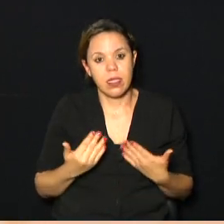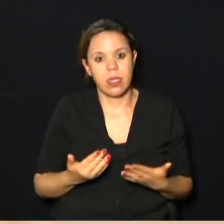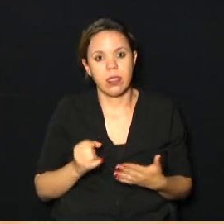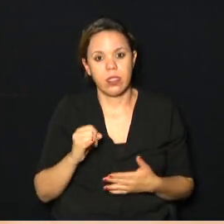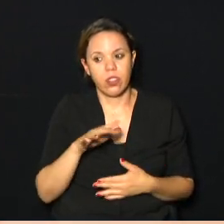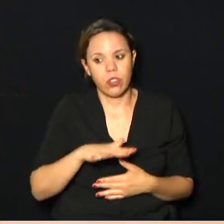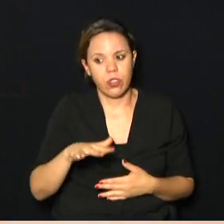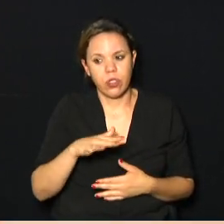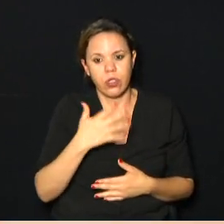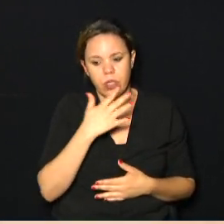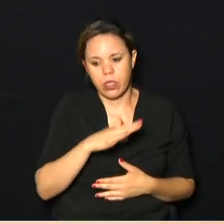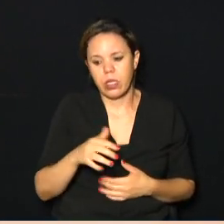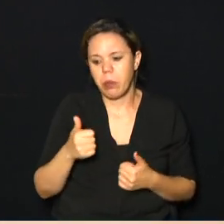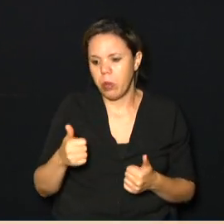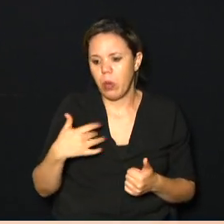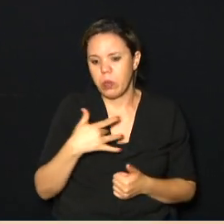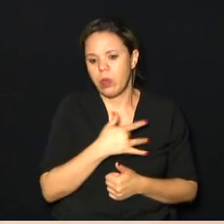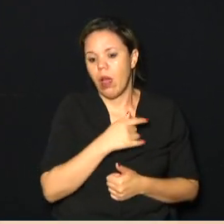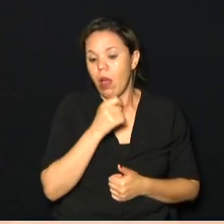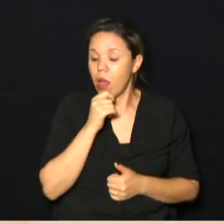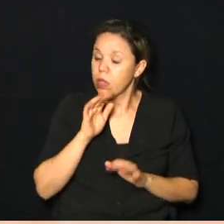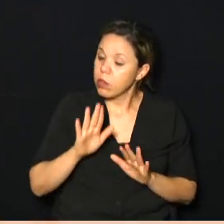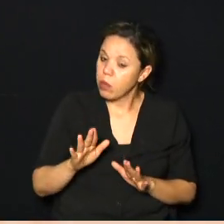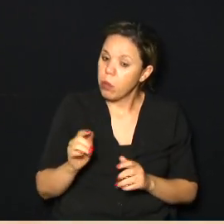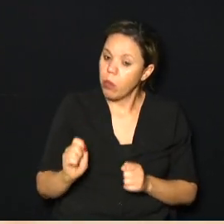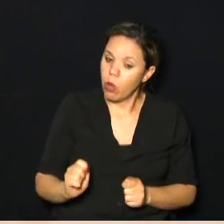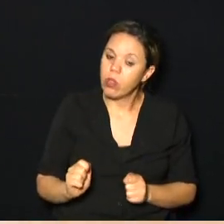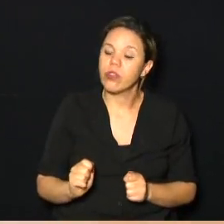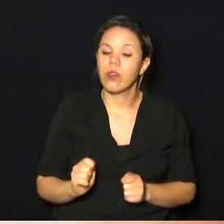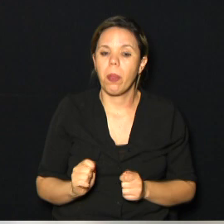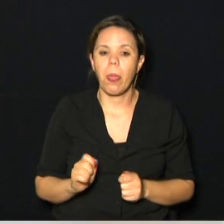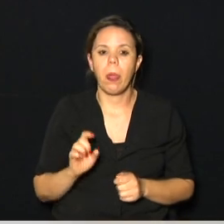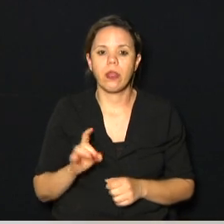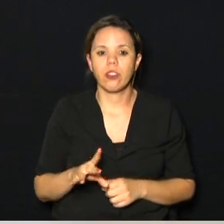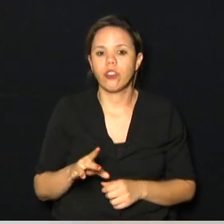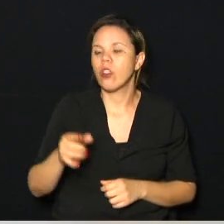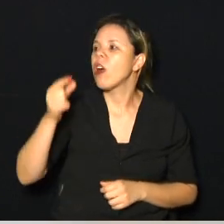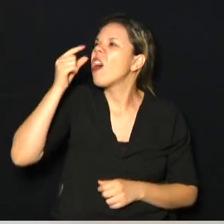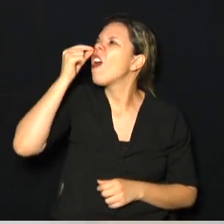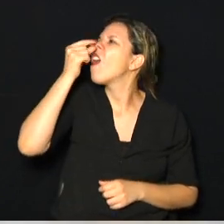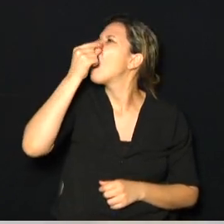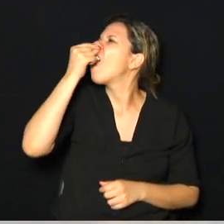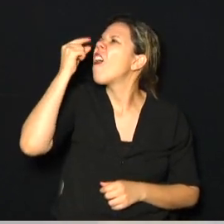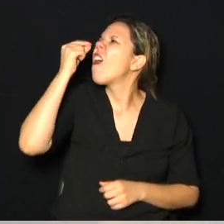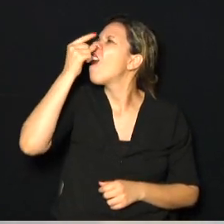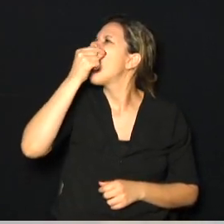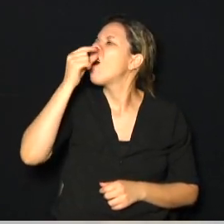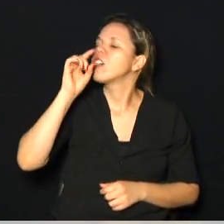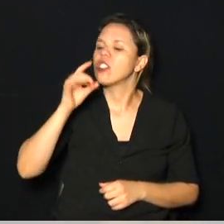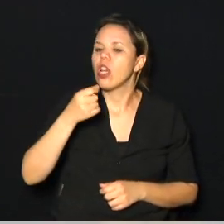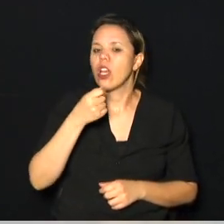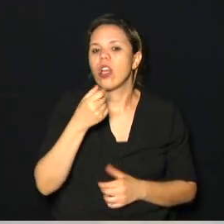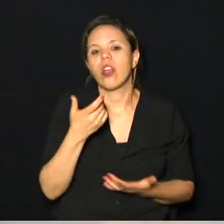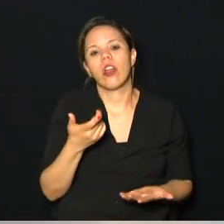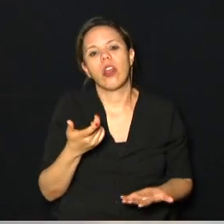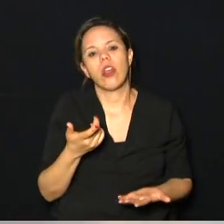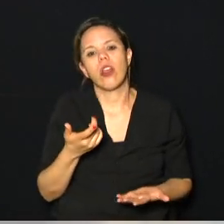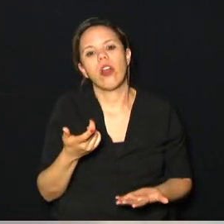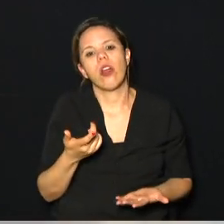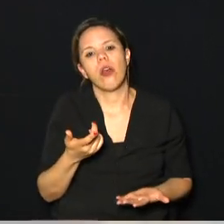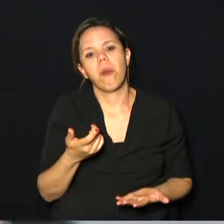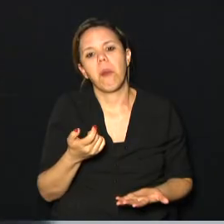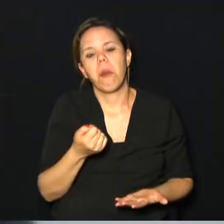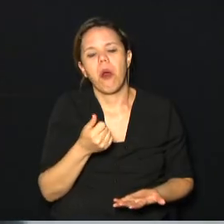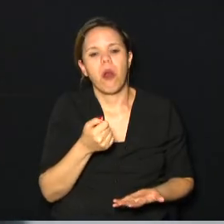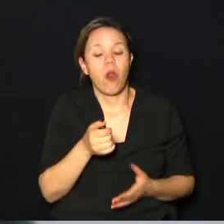estado geral da criança está bom, ele pode só soro no nariz, analgésicos antitérmicos se necessários,